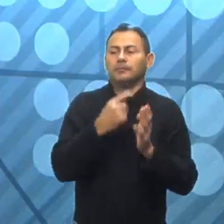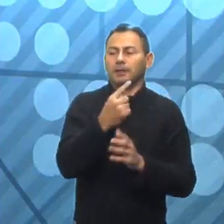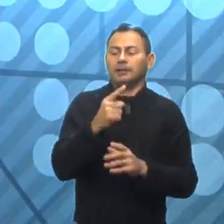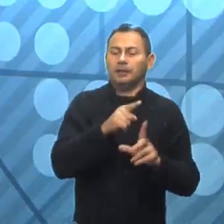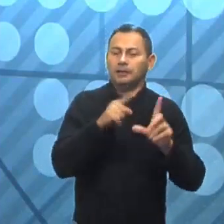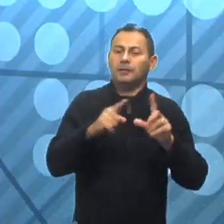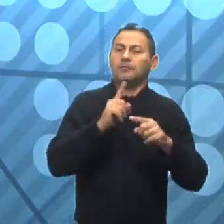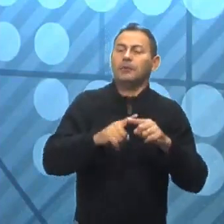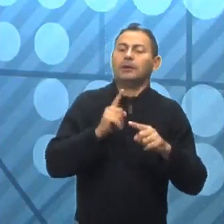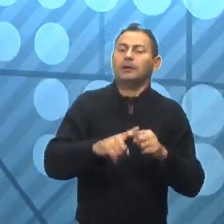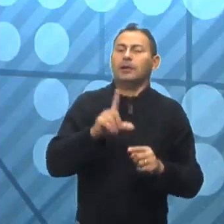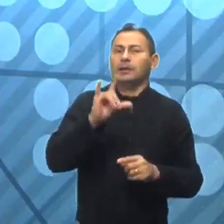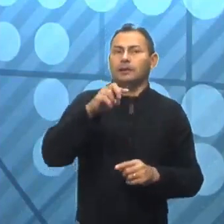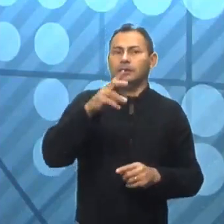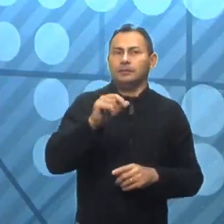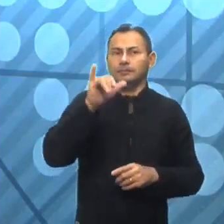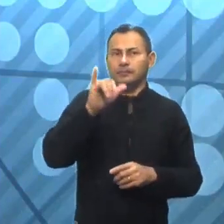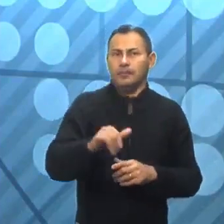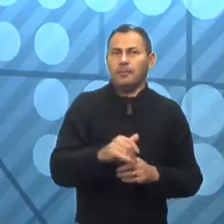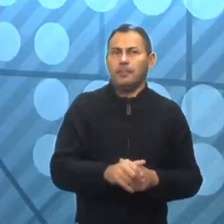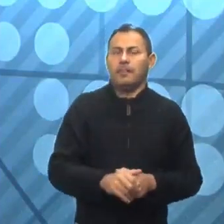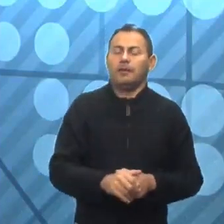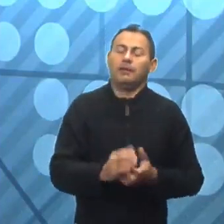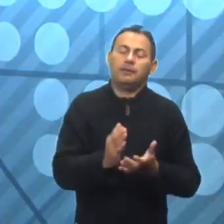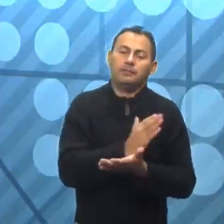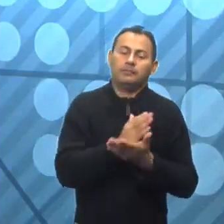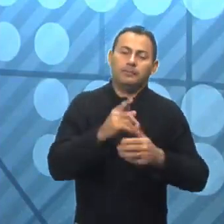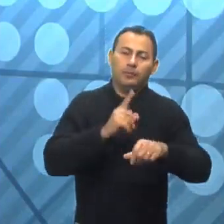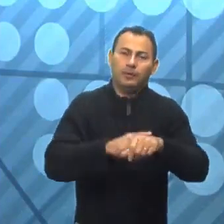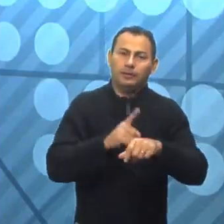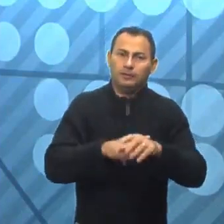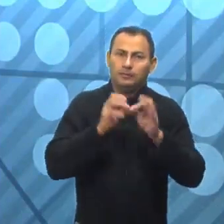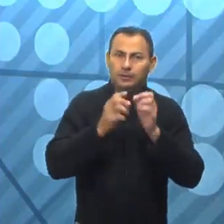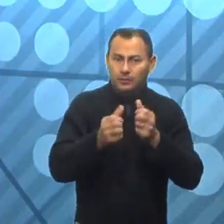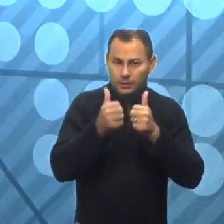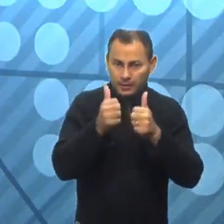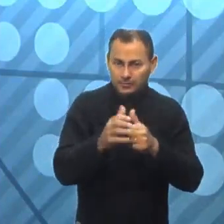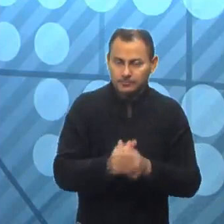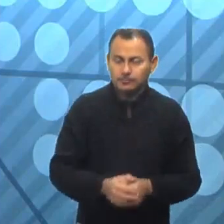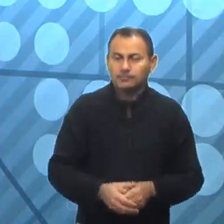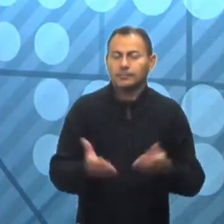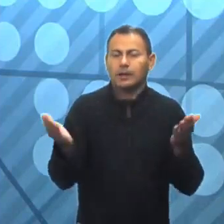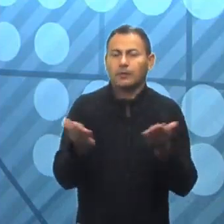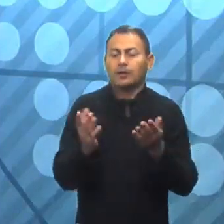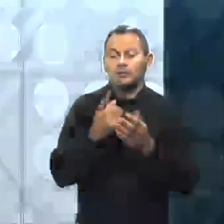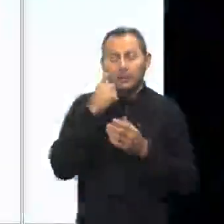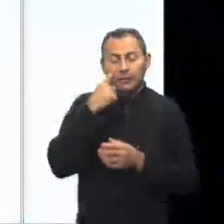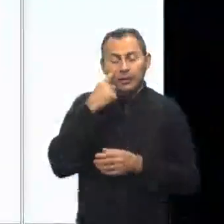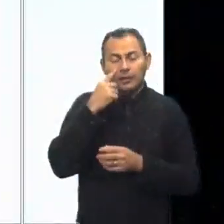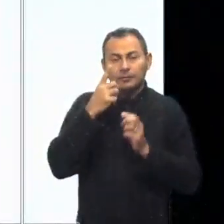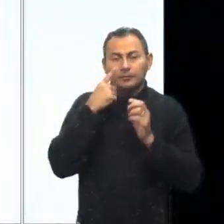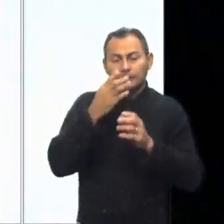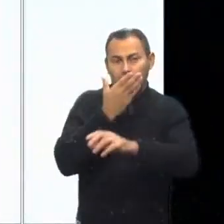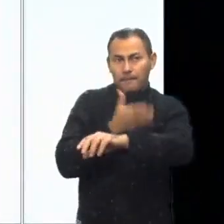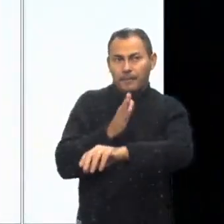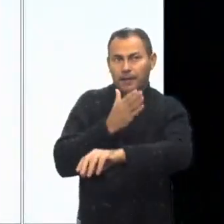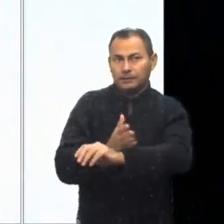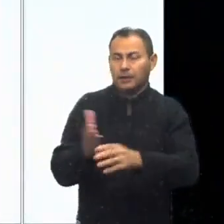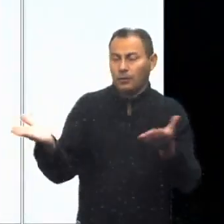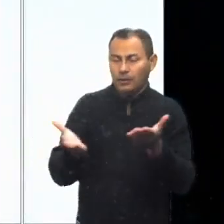para cada linha e por que aquela linha está ali naquele determinado momento. Beleza? Então agora vamos observar aqui a nossa